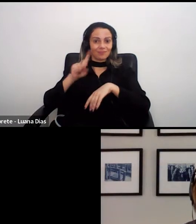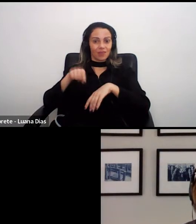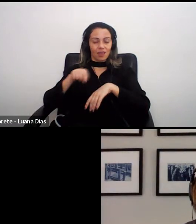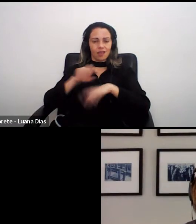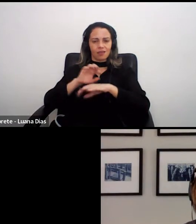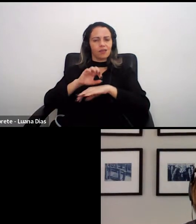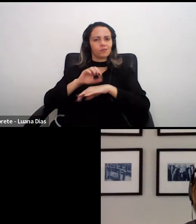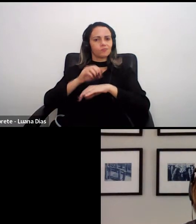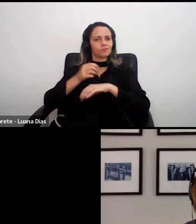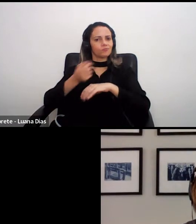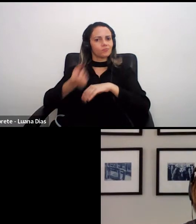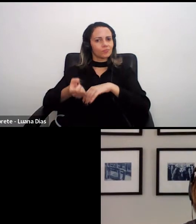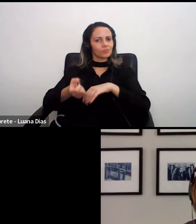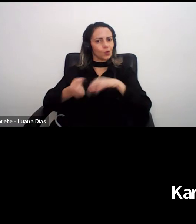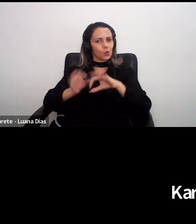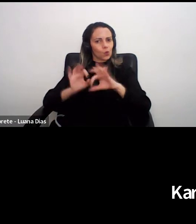ideia,